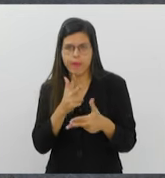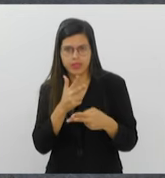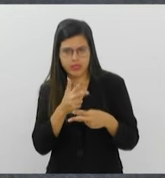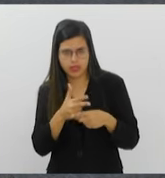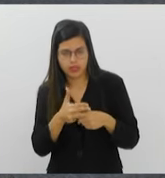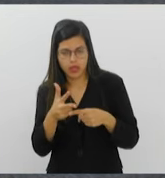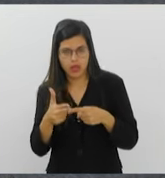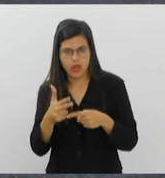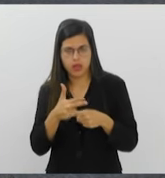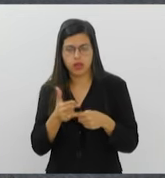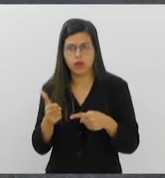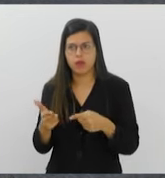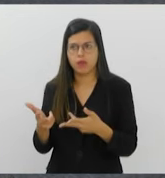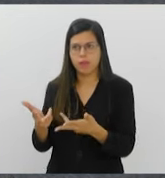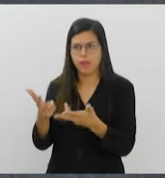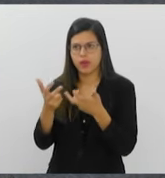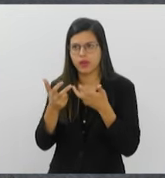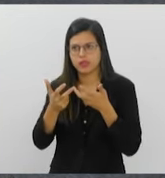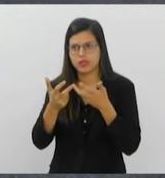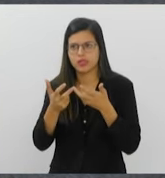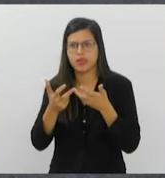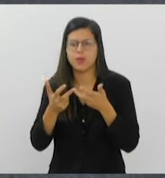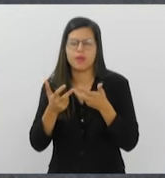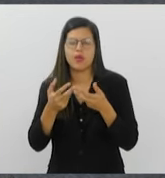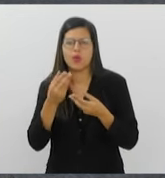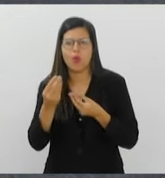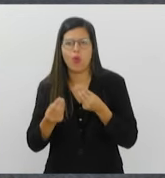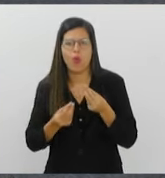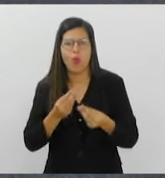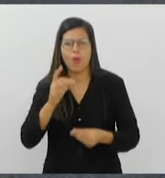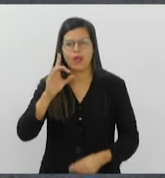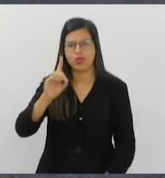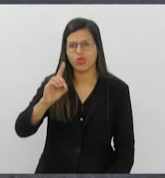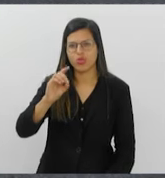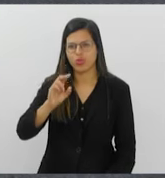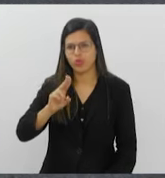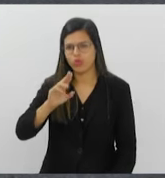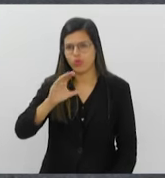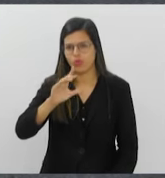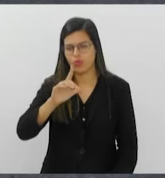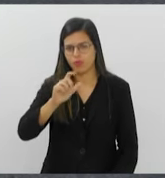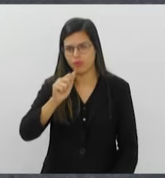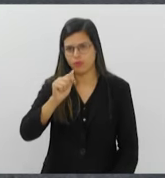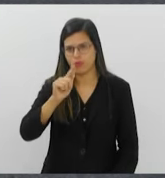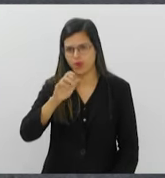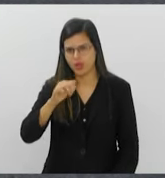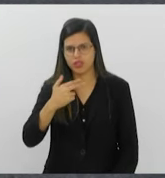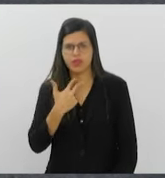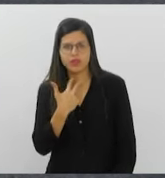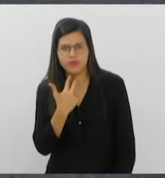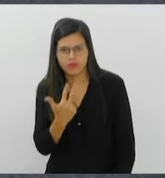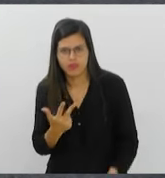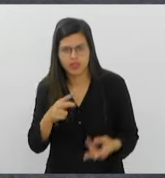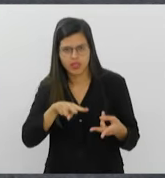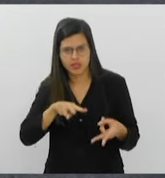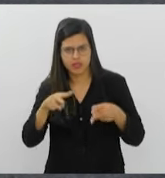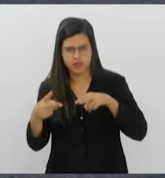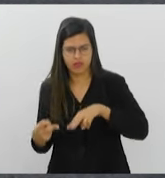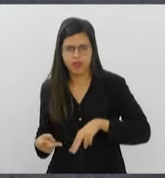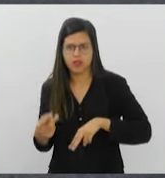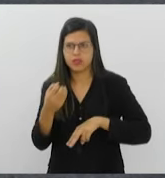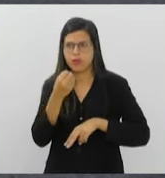né, a sutileza daquela dublagem, ver a sutileza que é trazida na emoção, que não é apenas